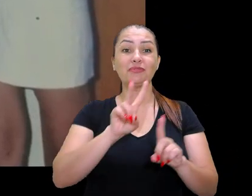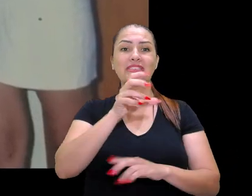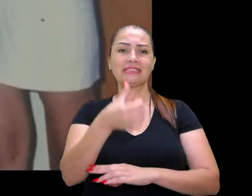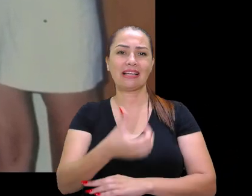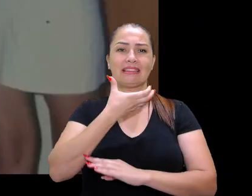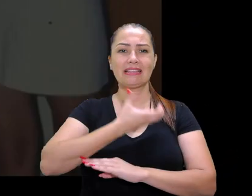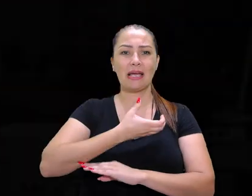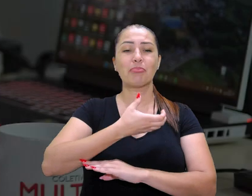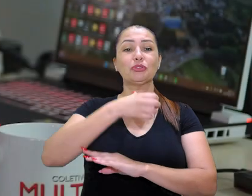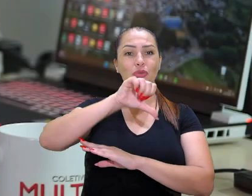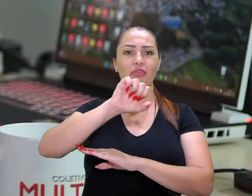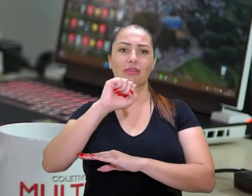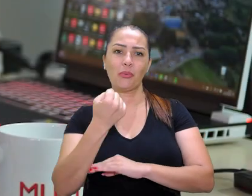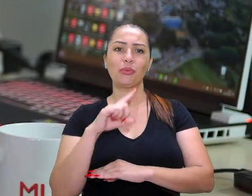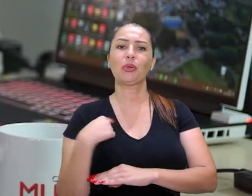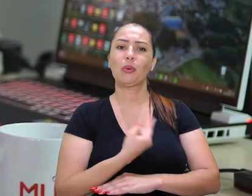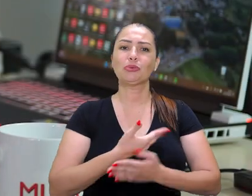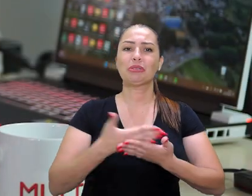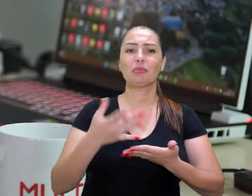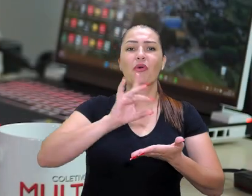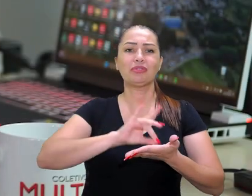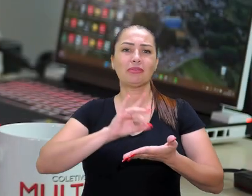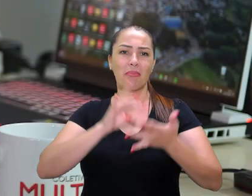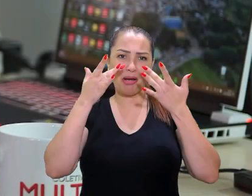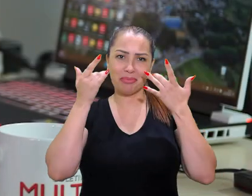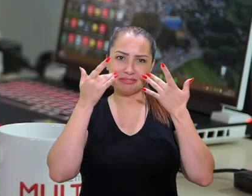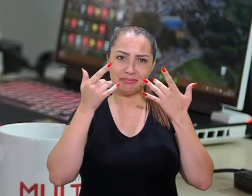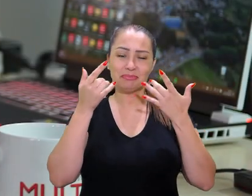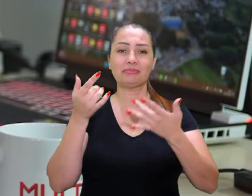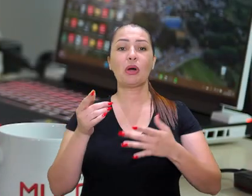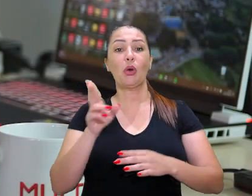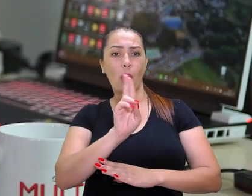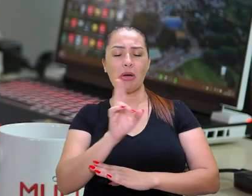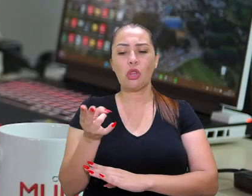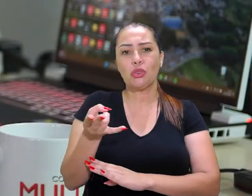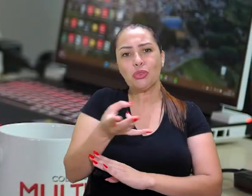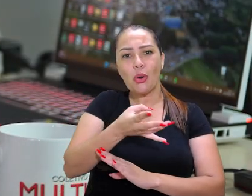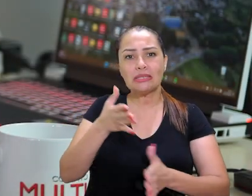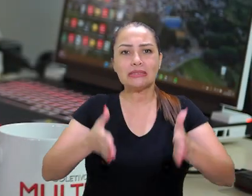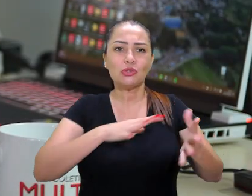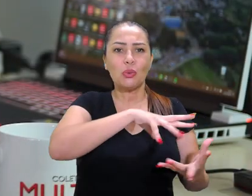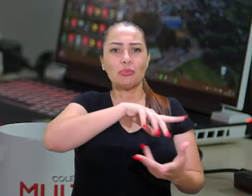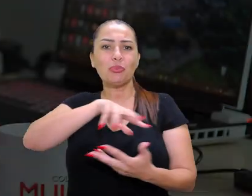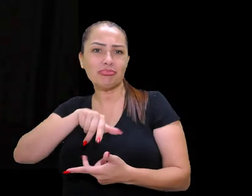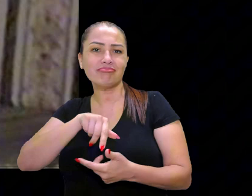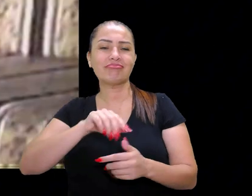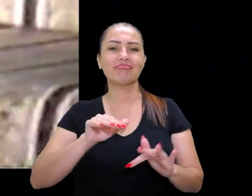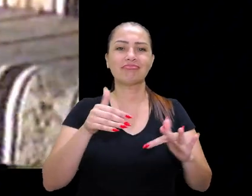de 98 que nós estreamos o primeiro espetáculo, Drogas Entre Dois Mundos, era o nome do espetáculo, em